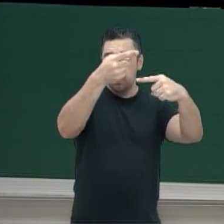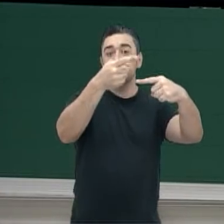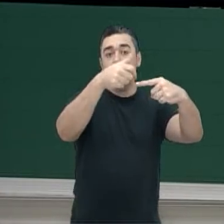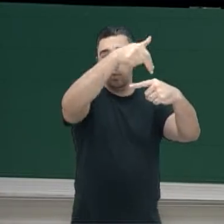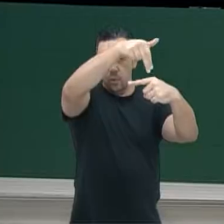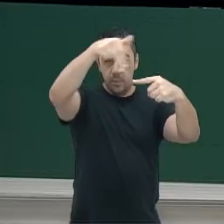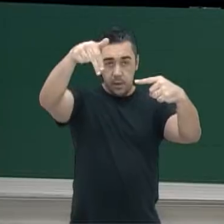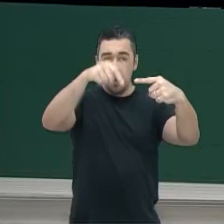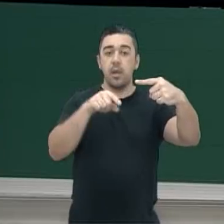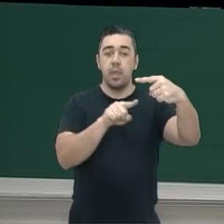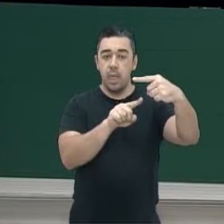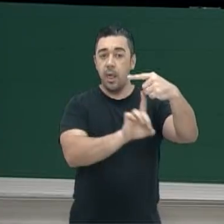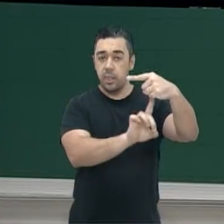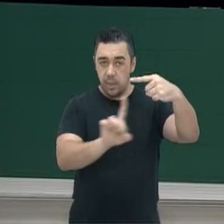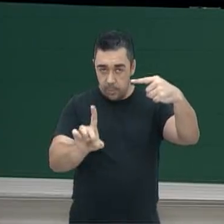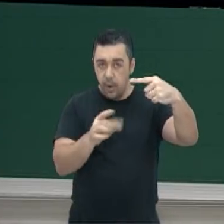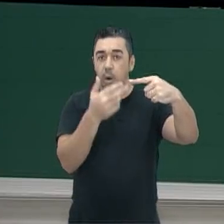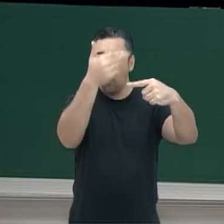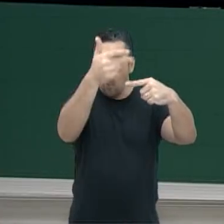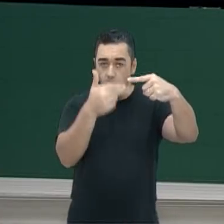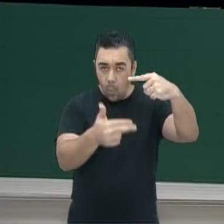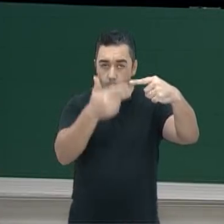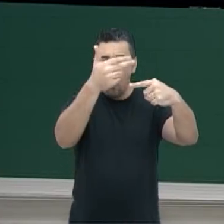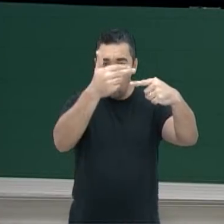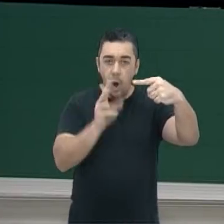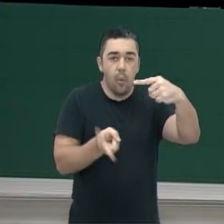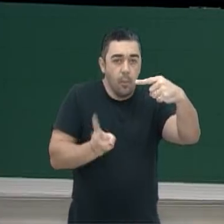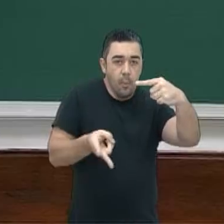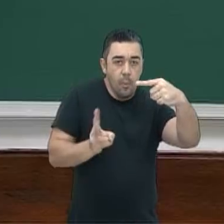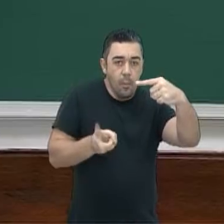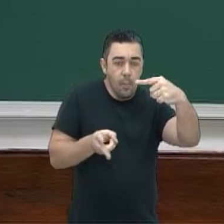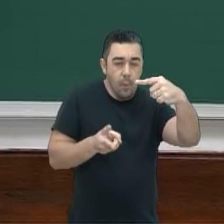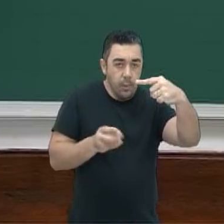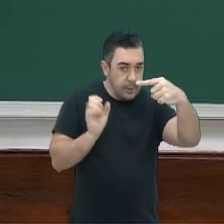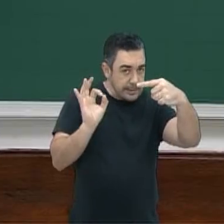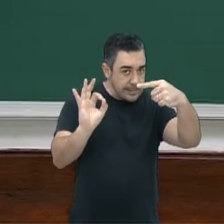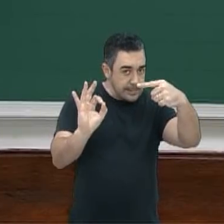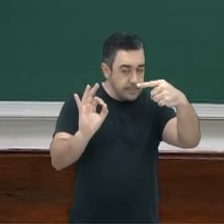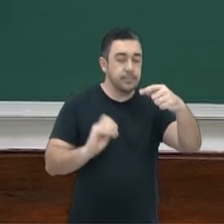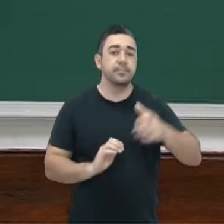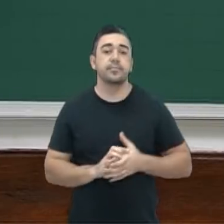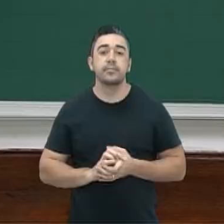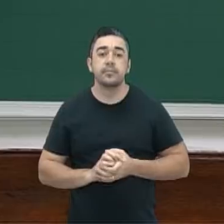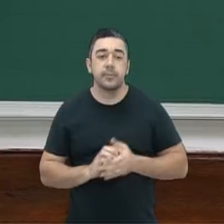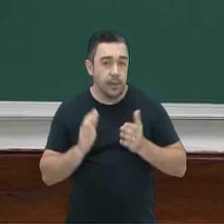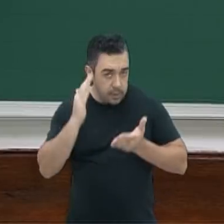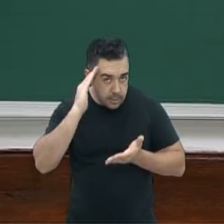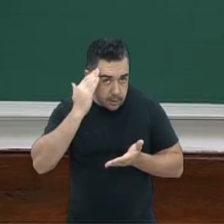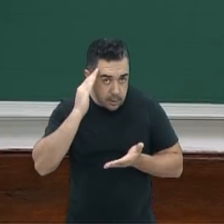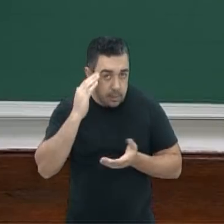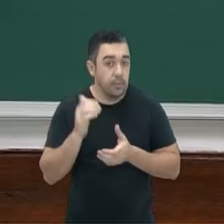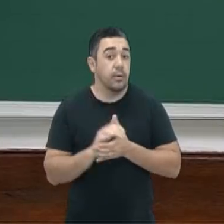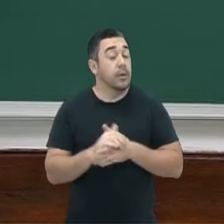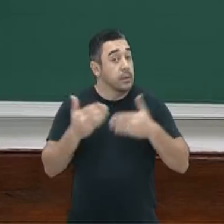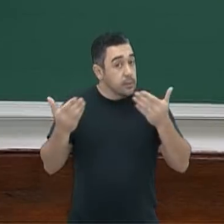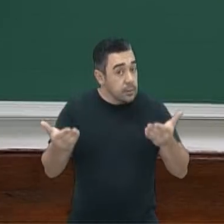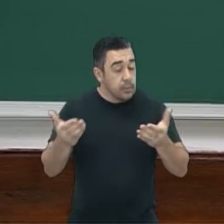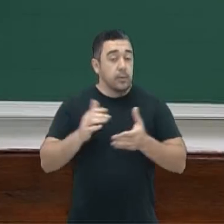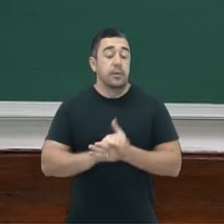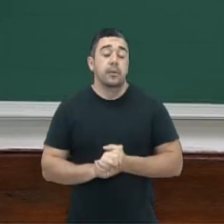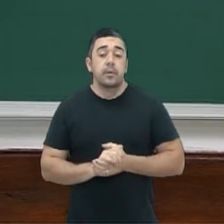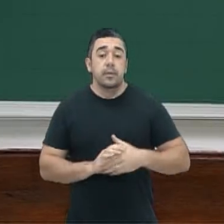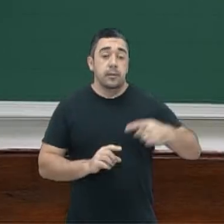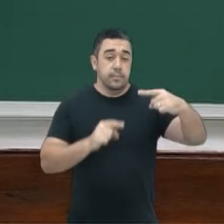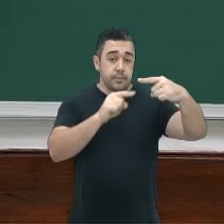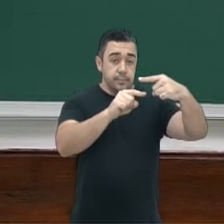eu tenho que fazer pro denominador, para continuar sempre a mesma quantidade, certo? Estão entendendo isso? Muito bem.